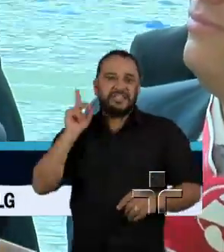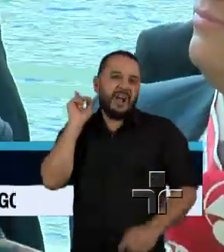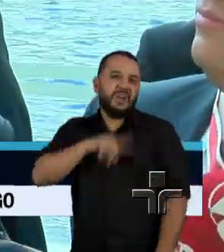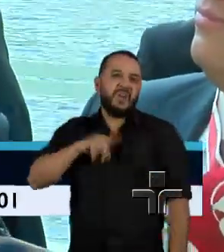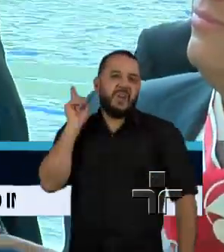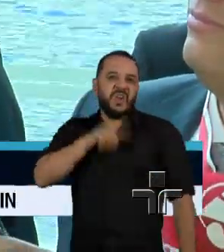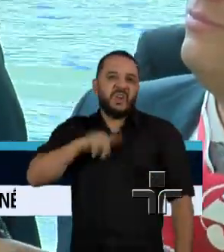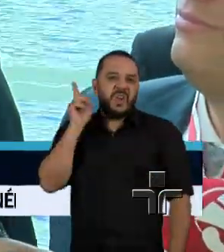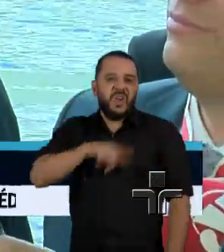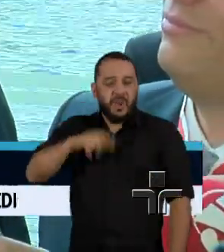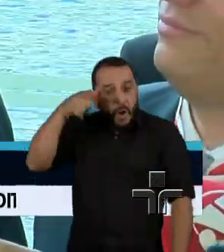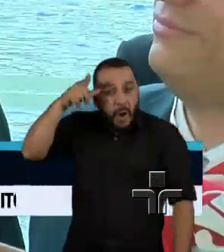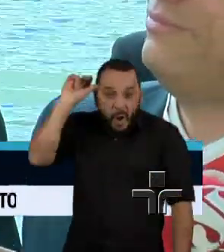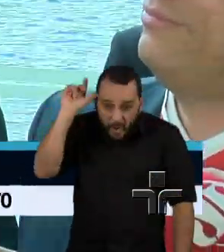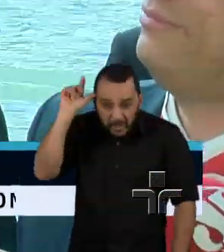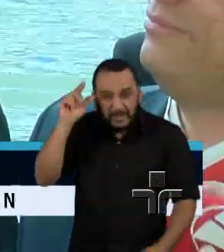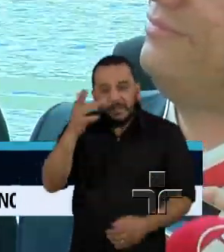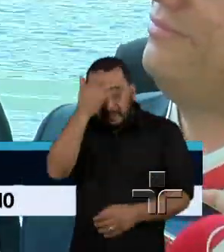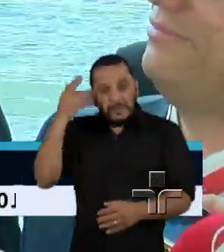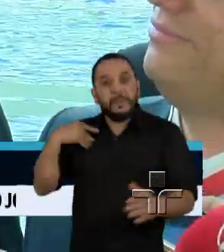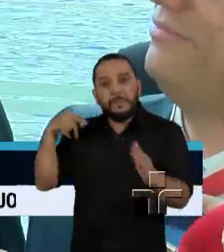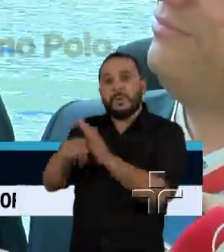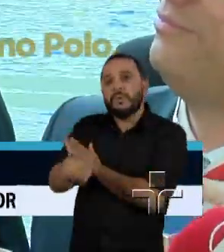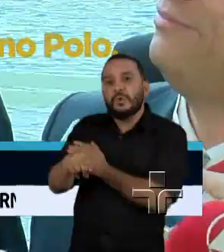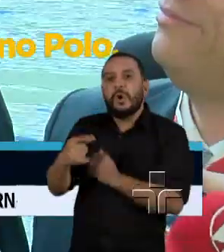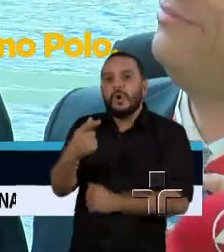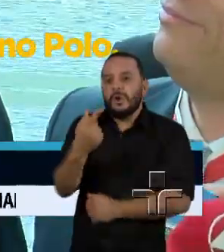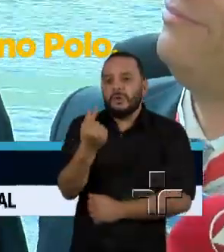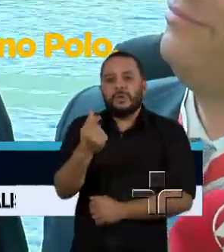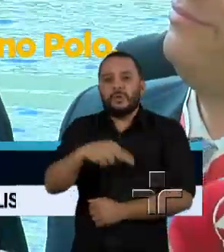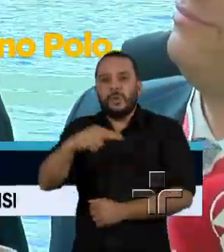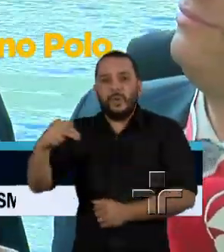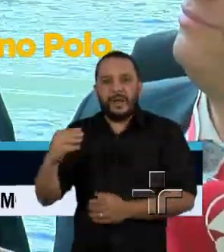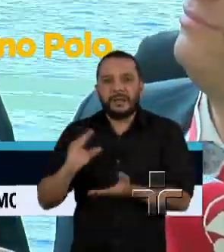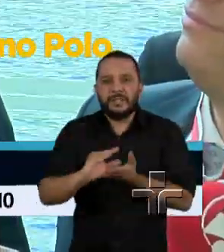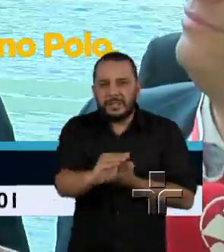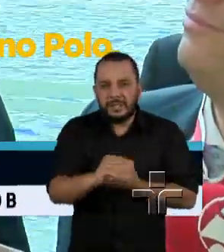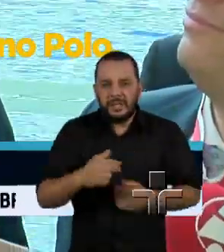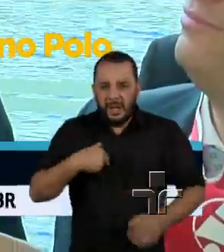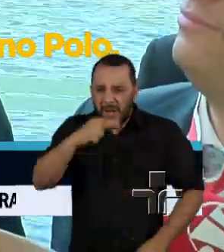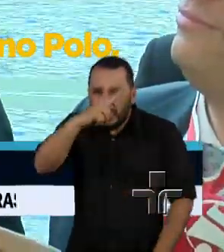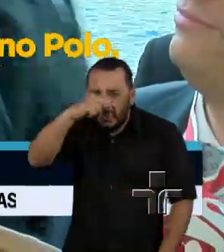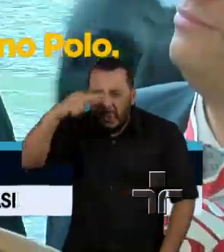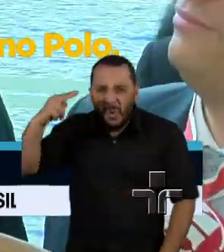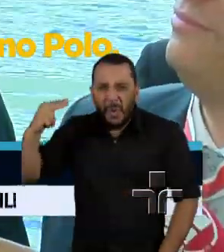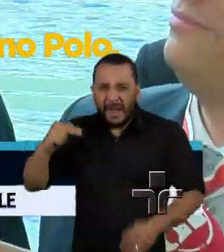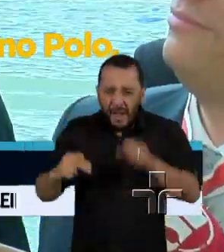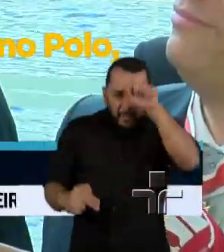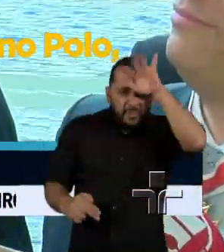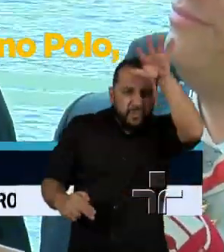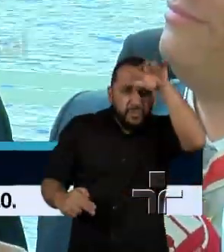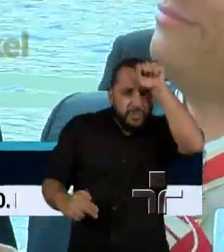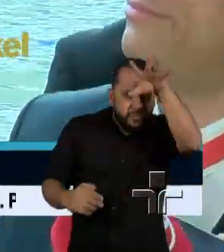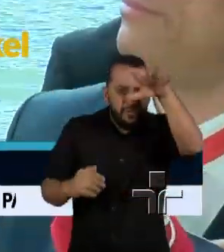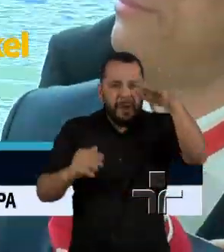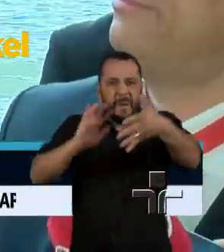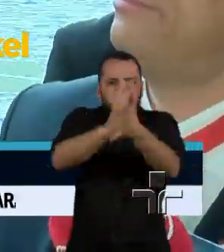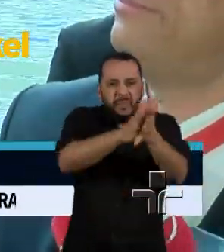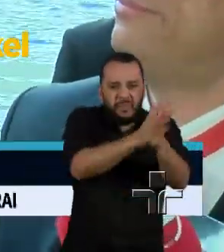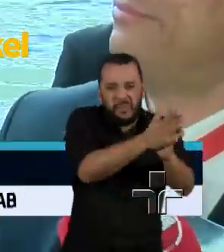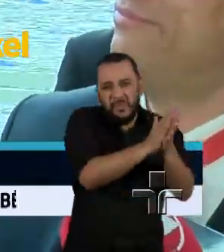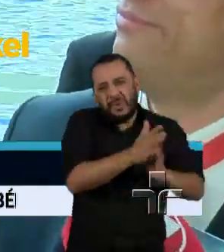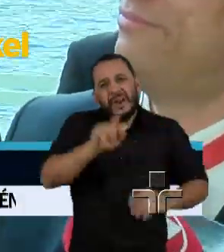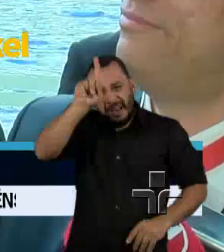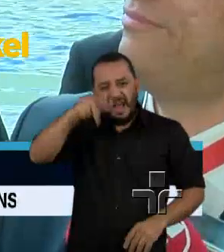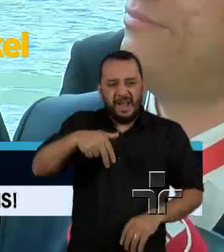questionado ontem sobre o bloqueio da doação da Noruega. A Noruega não é aquela que mata a baleia no polo, lá em cima, no Polo Norte, não? Pega a